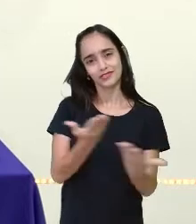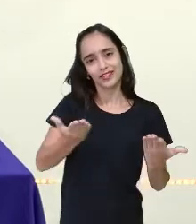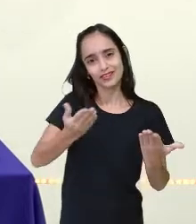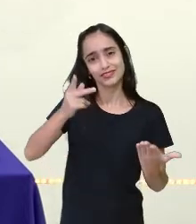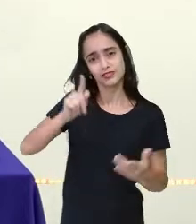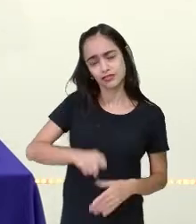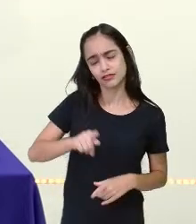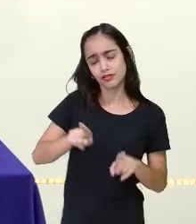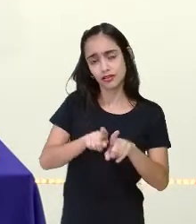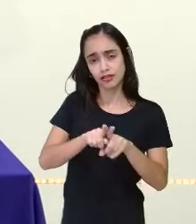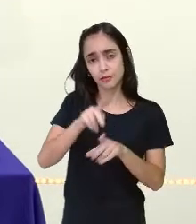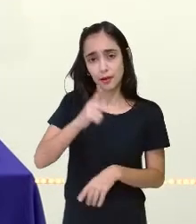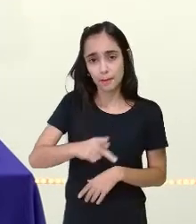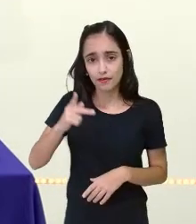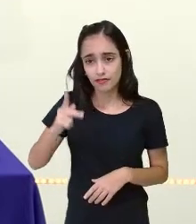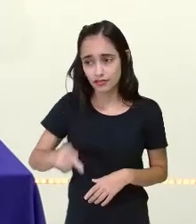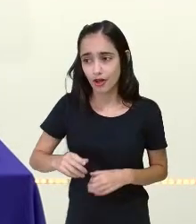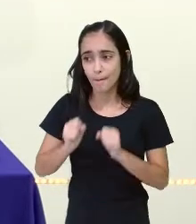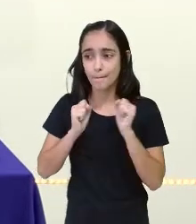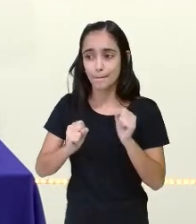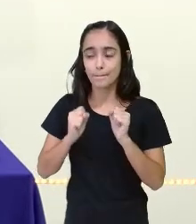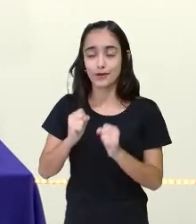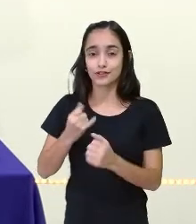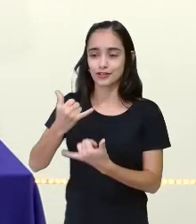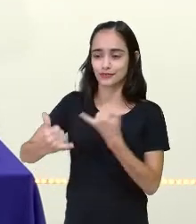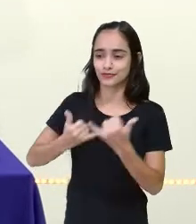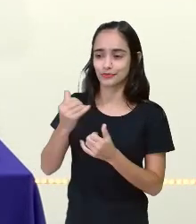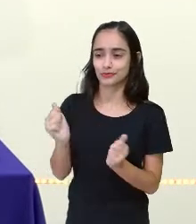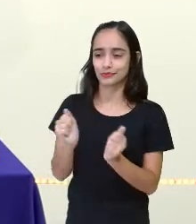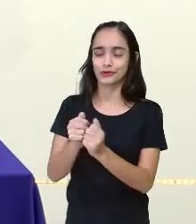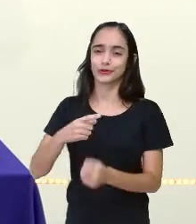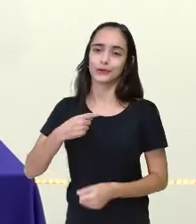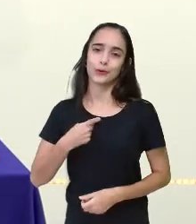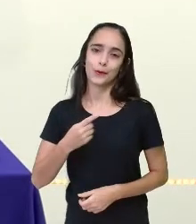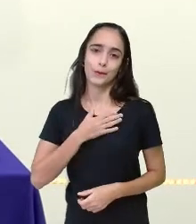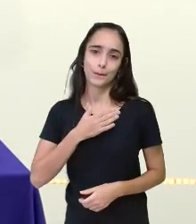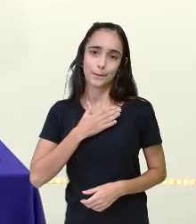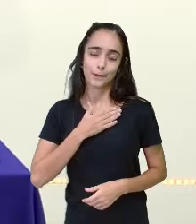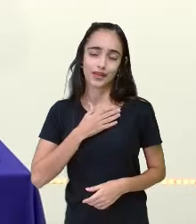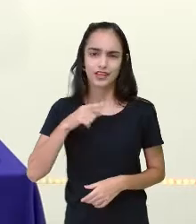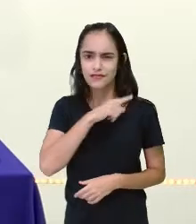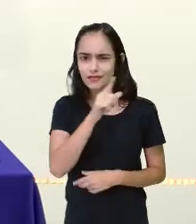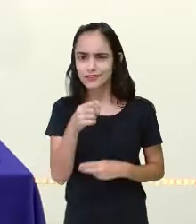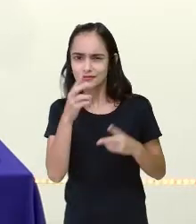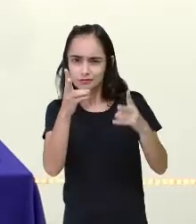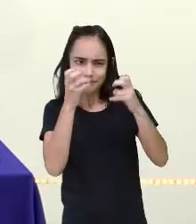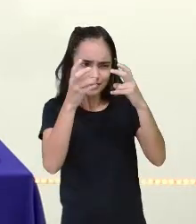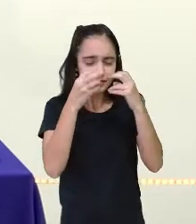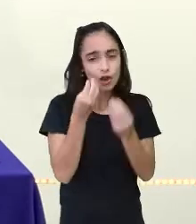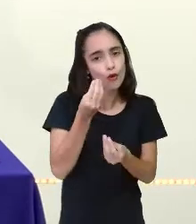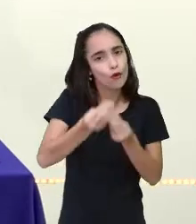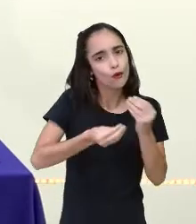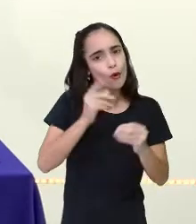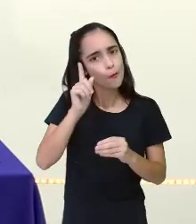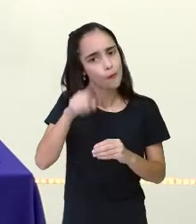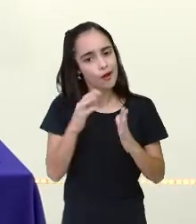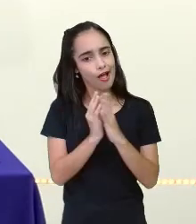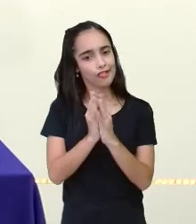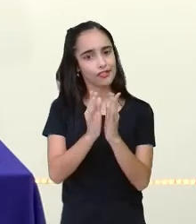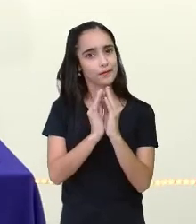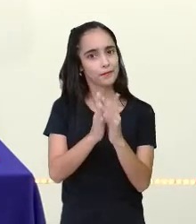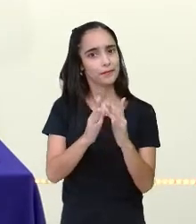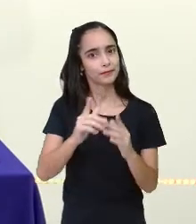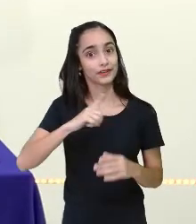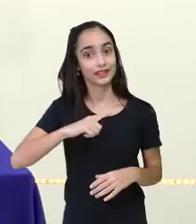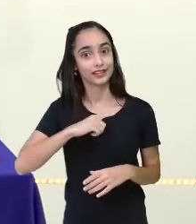professora Esté possa depois vir aqui jogar um pouquinho comigo e vocês possam verificar como é essa dinâmica da questão de ter resto na divisão ou não